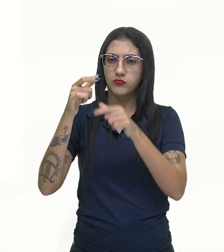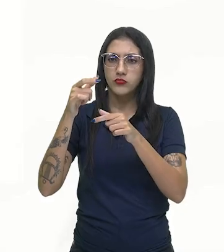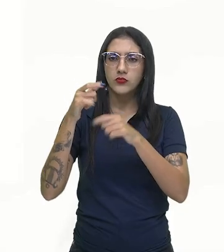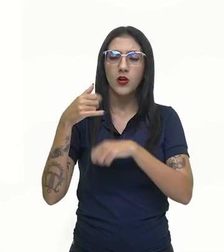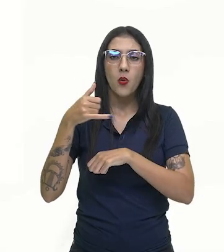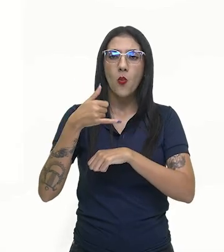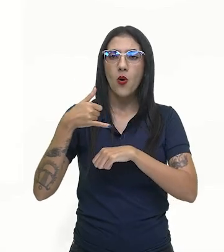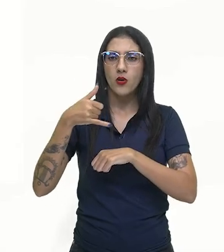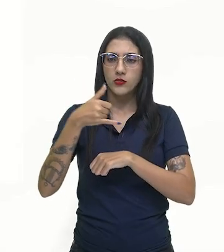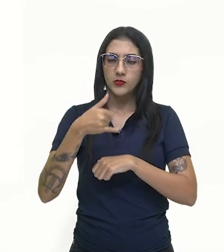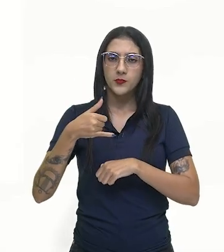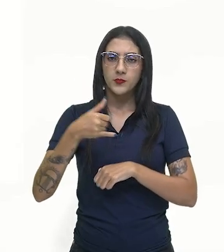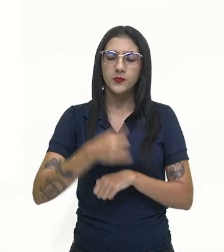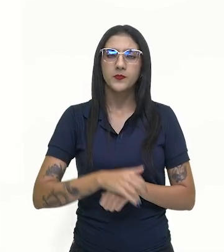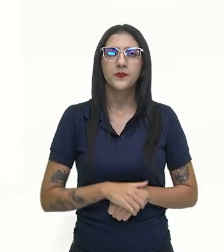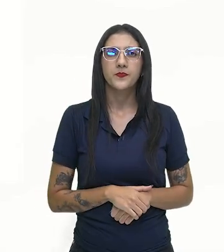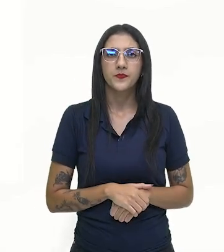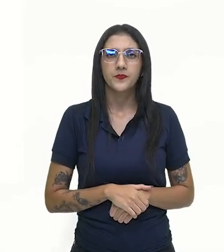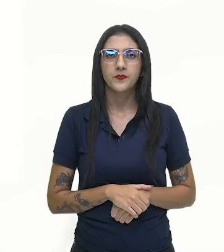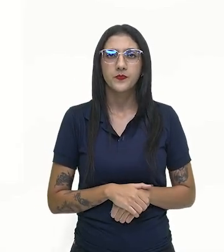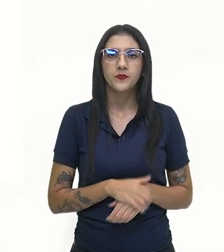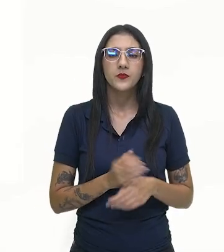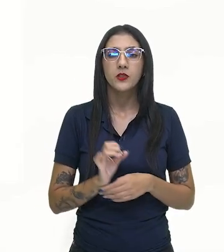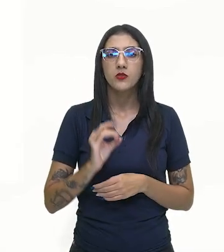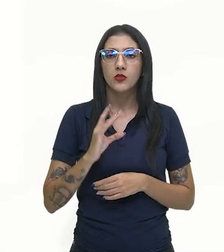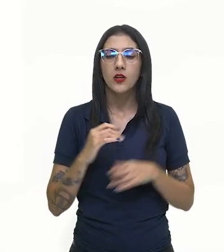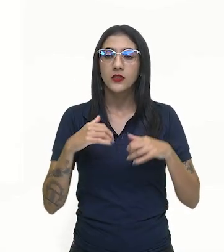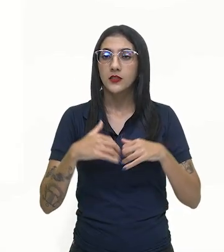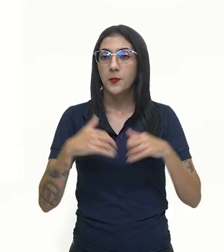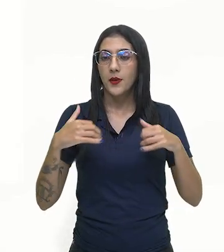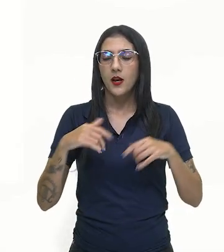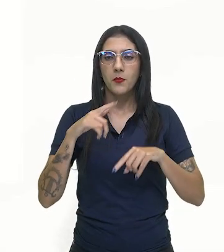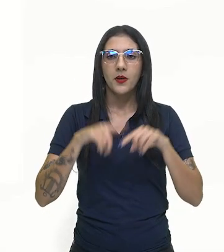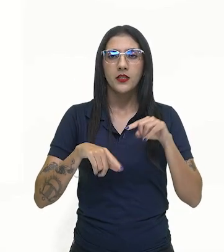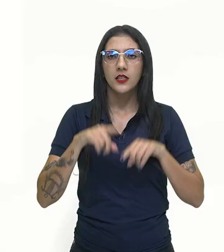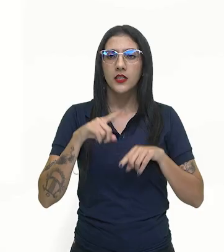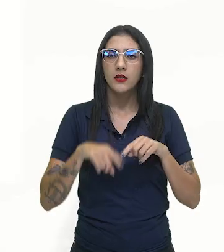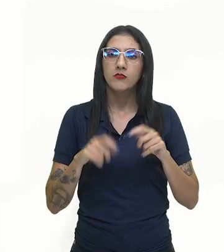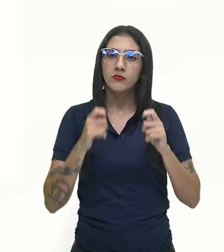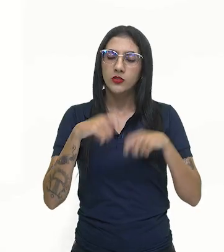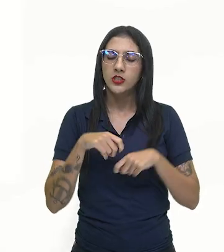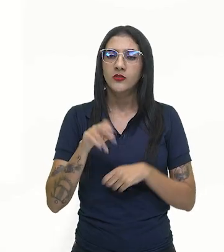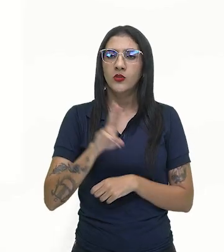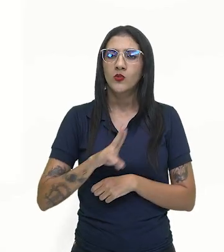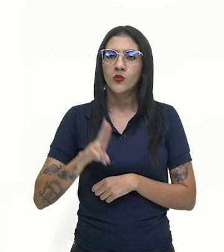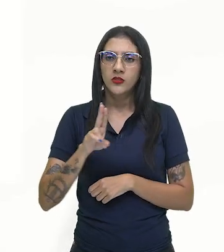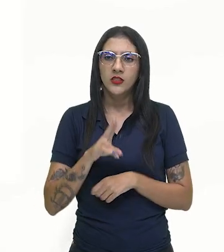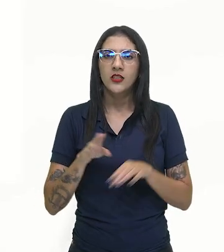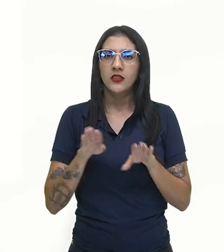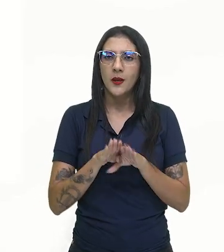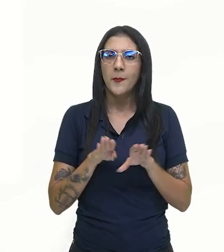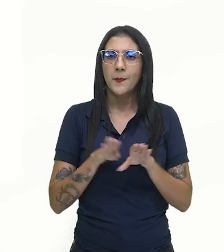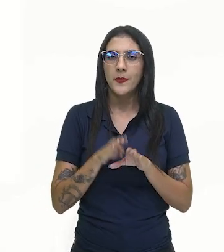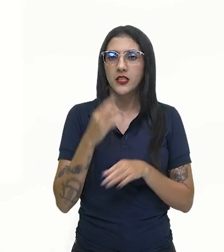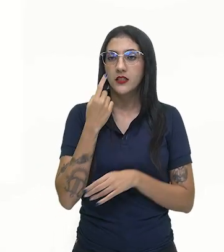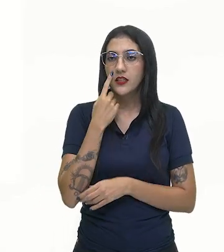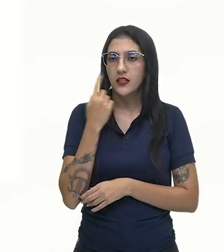gente separar aí. Então, eu separo por funil, pelo esse funil que também é conhecido como a pola